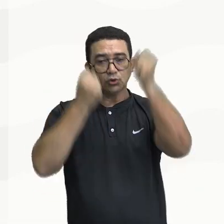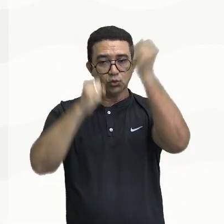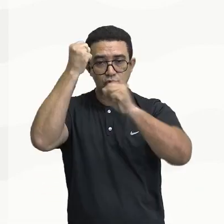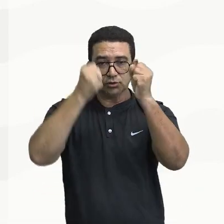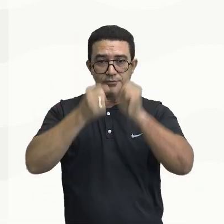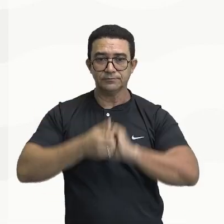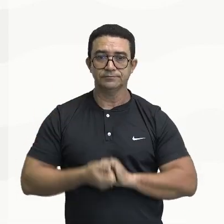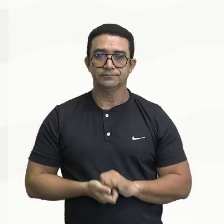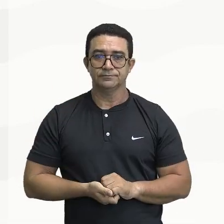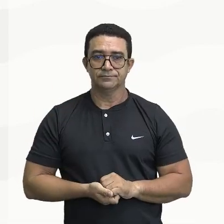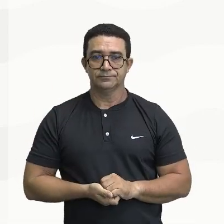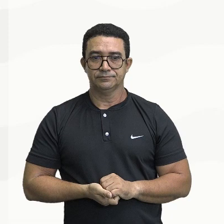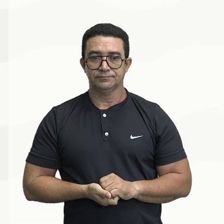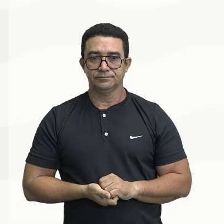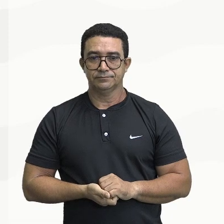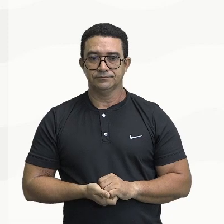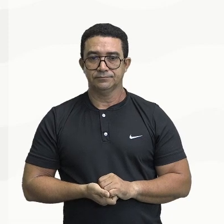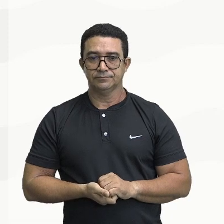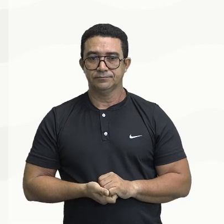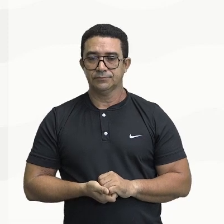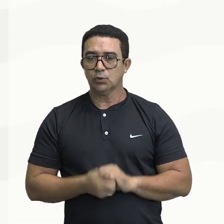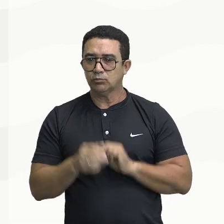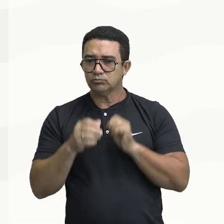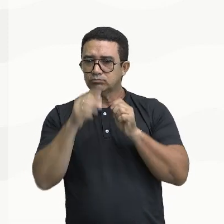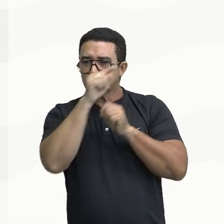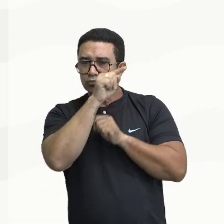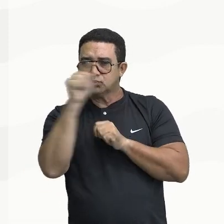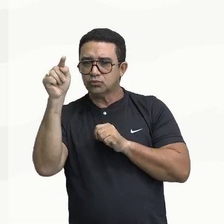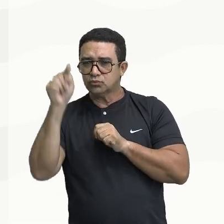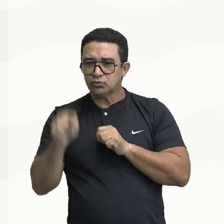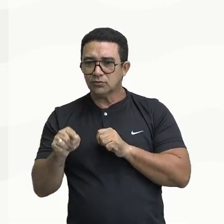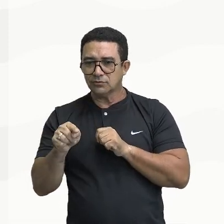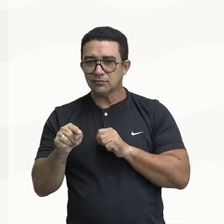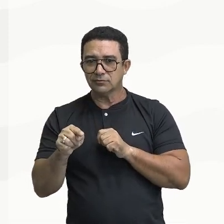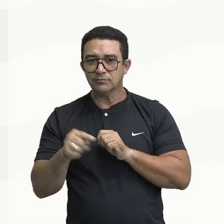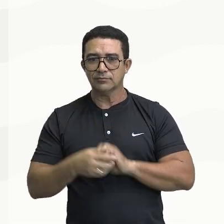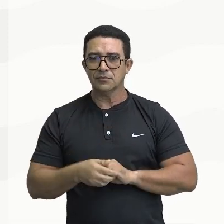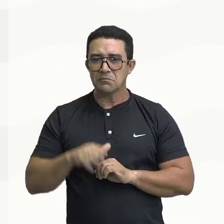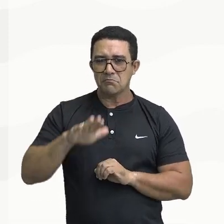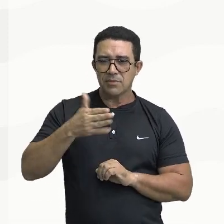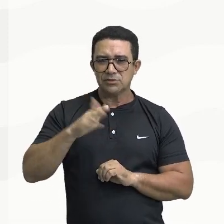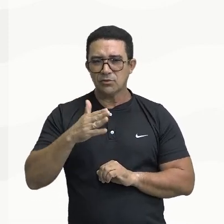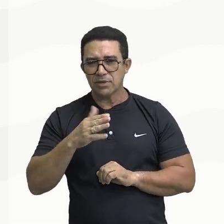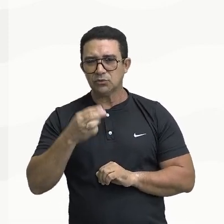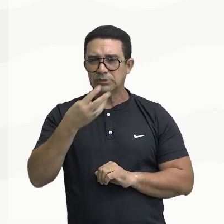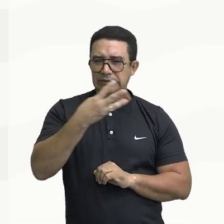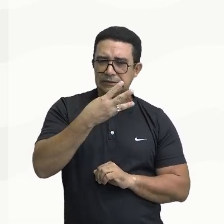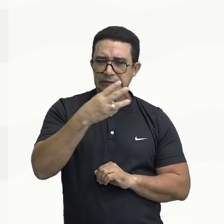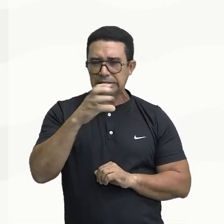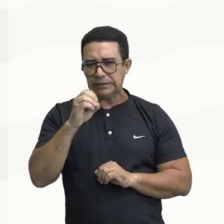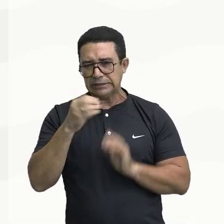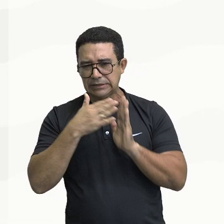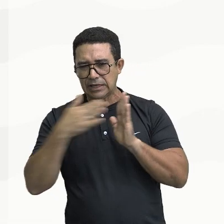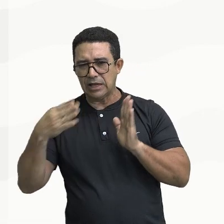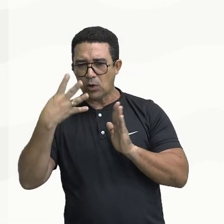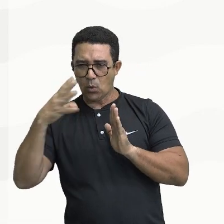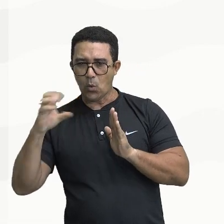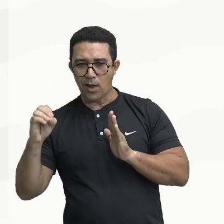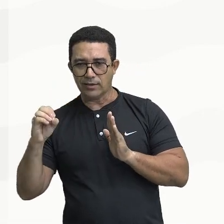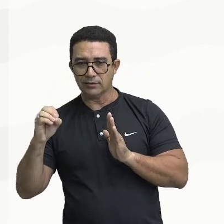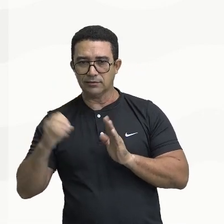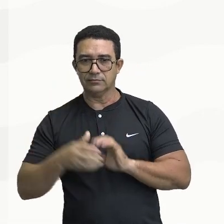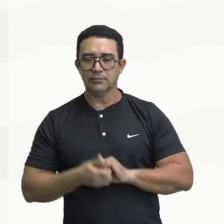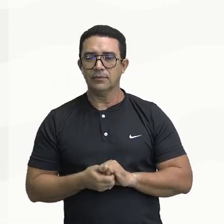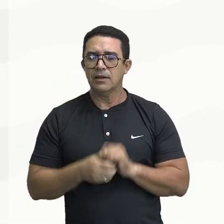seria o quê? A gente faz a linha correspondente, ó, está aqui entre 30 e 40. Então,